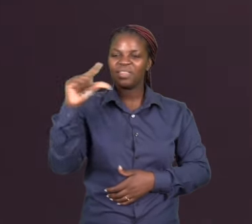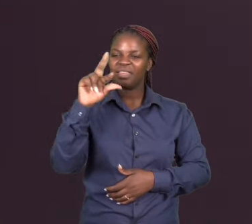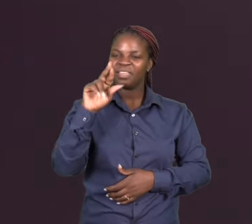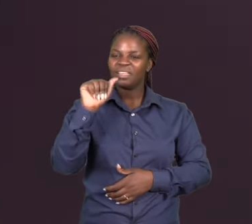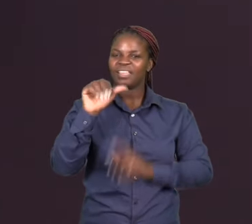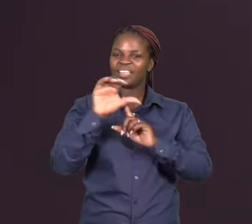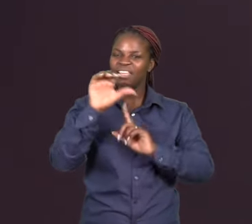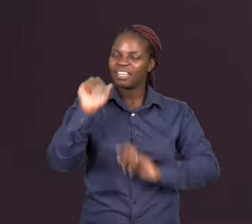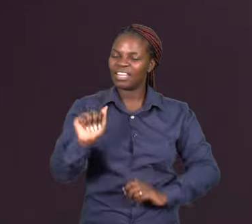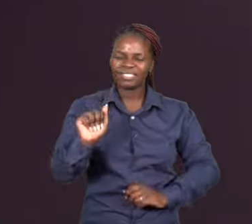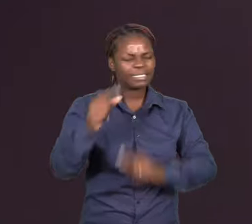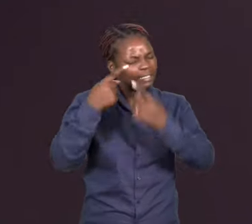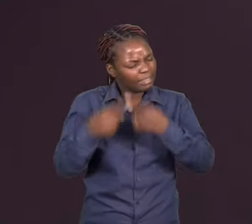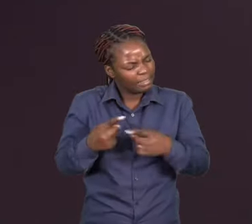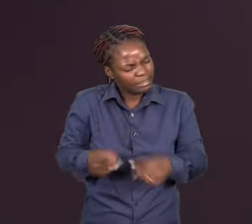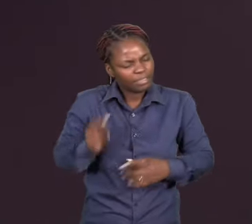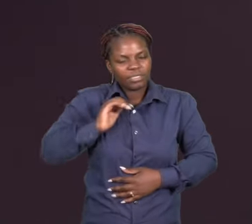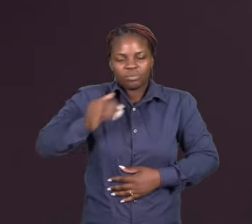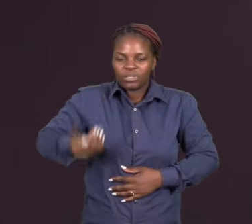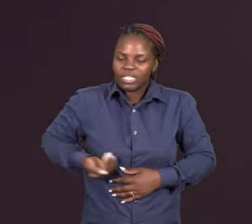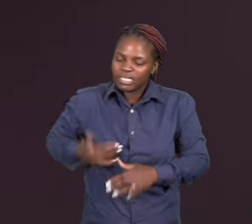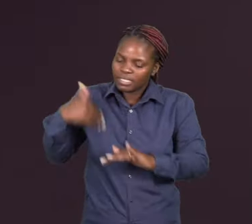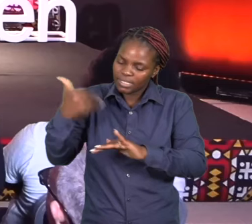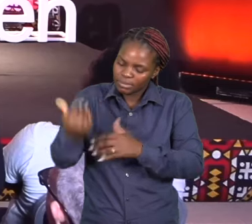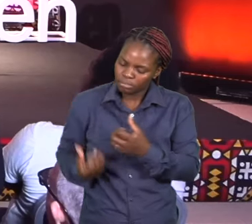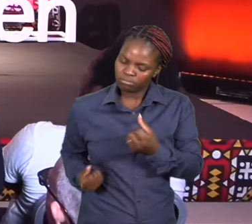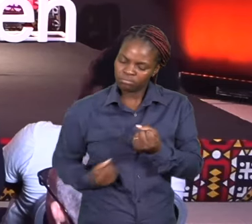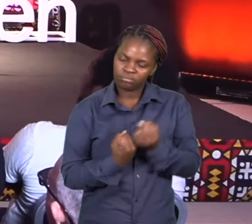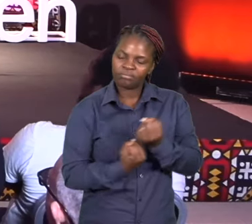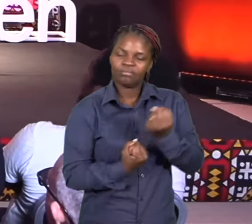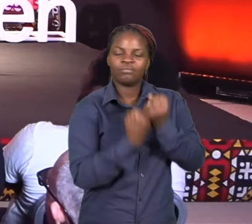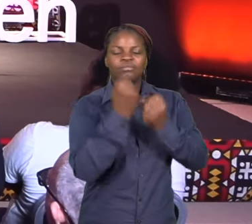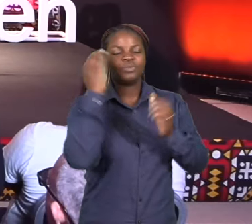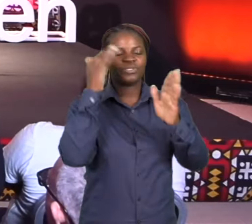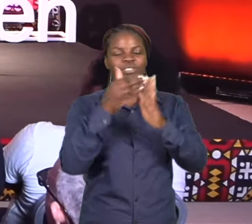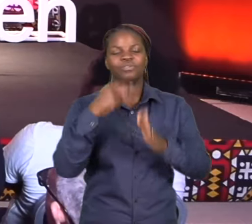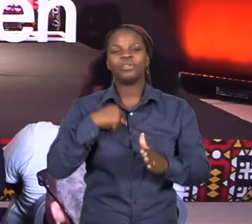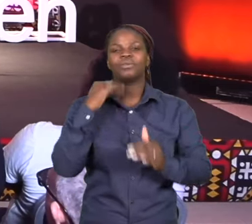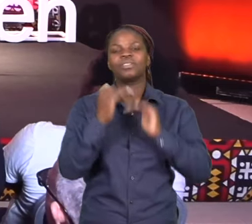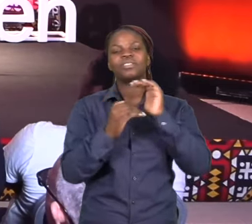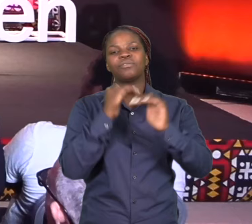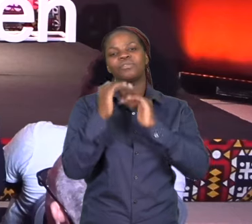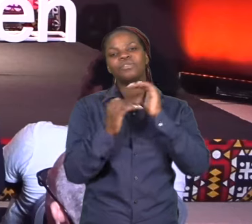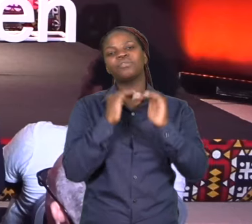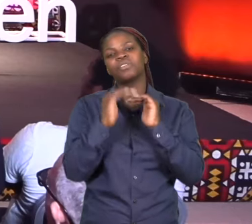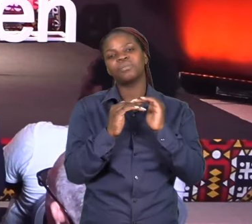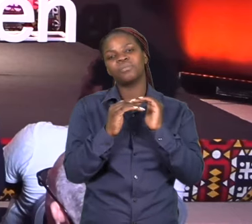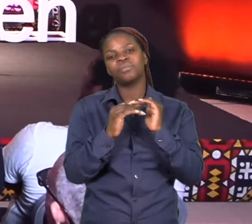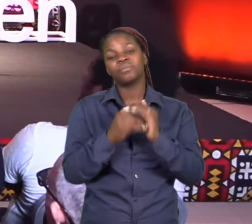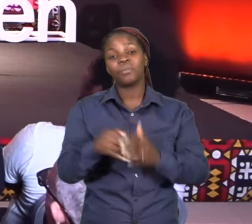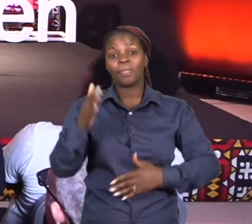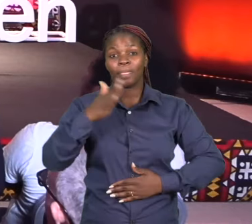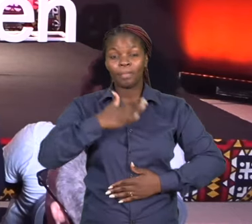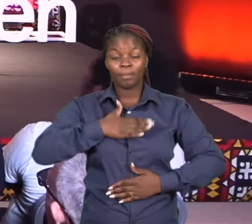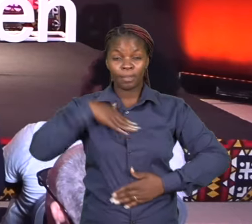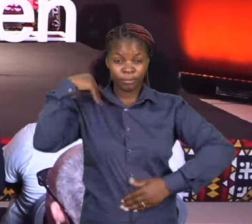outras mulheres que seguraram meu mundo e continuam a segurar para que eu possa transcender e o meu compromisso com estas